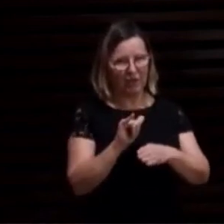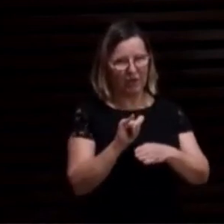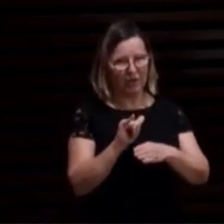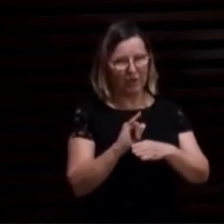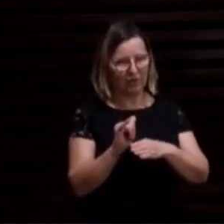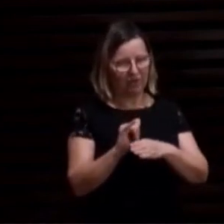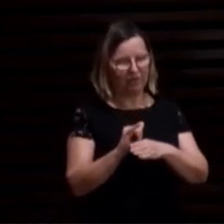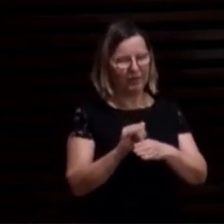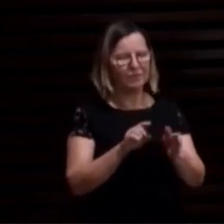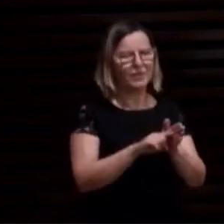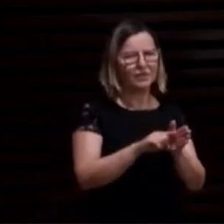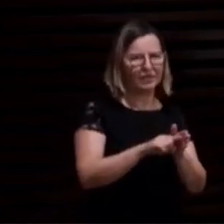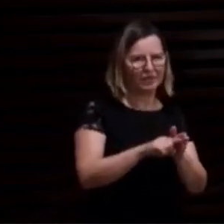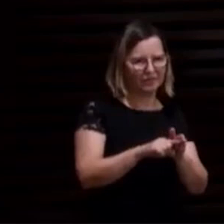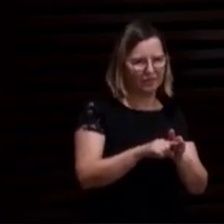católico no céu?